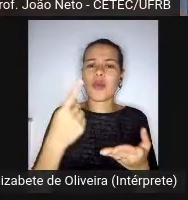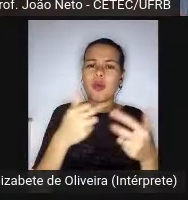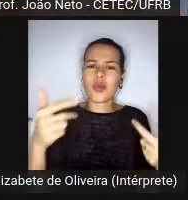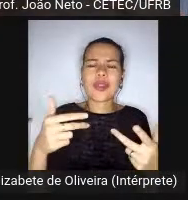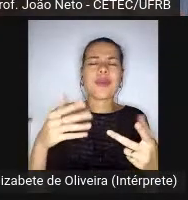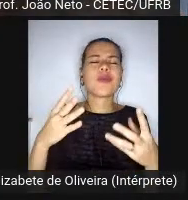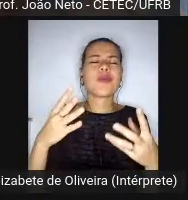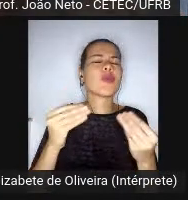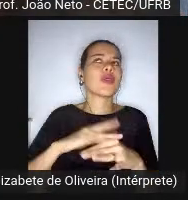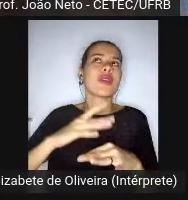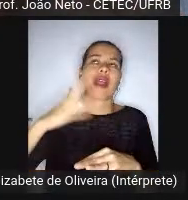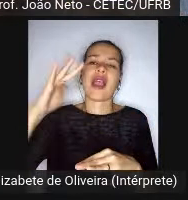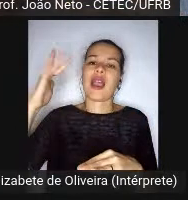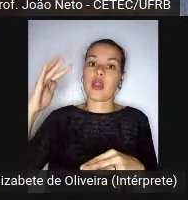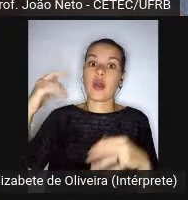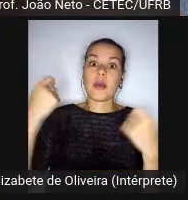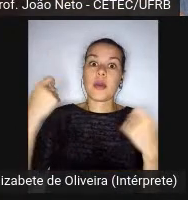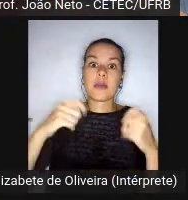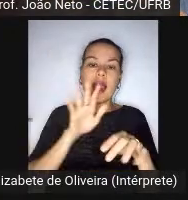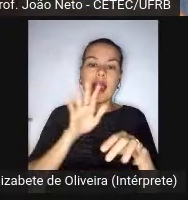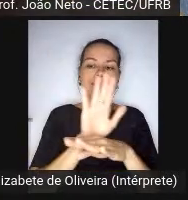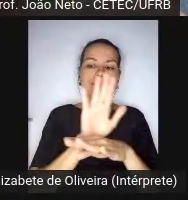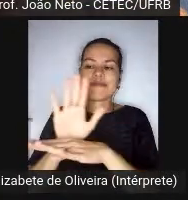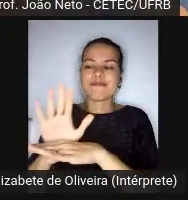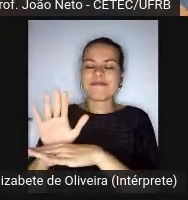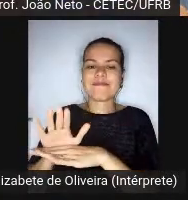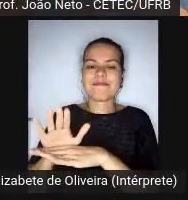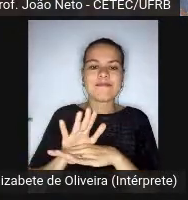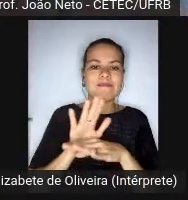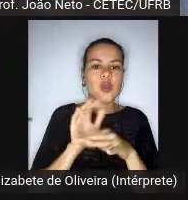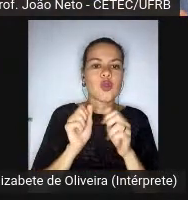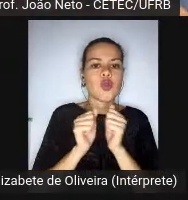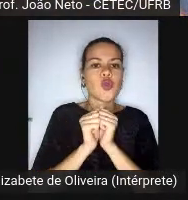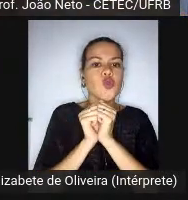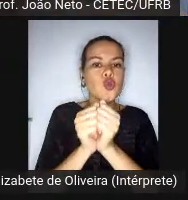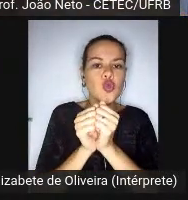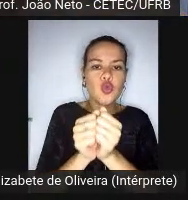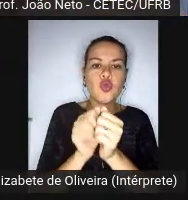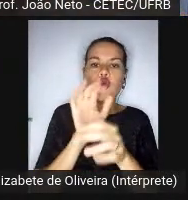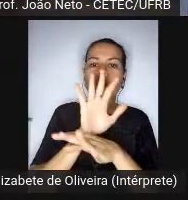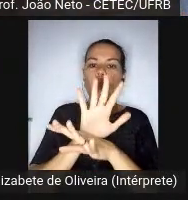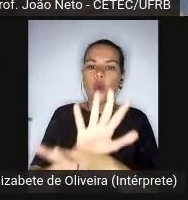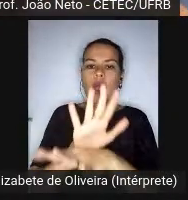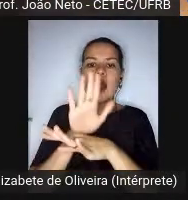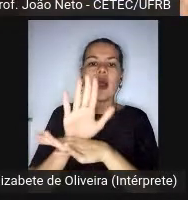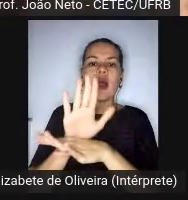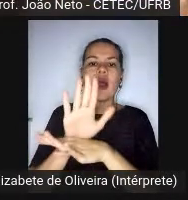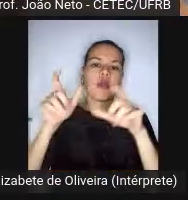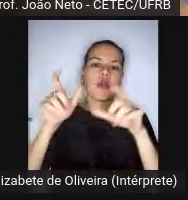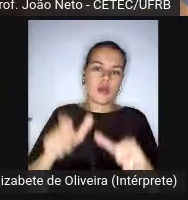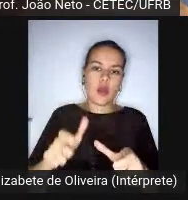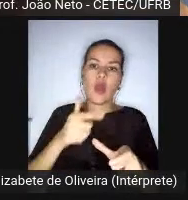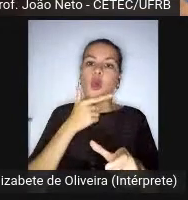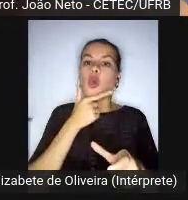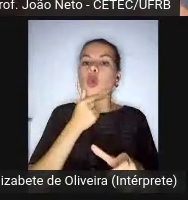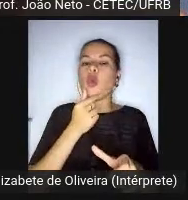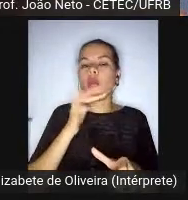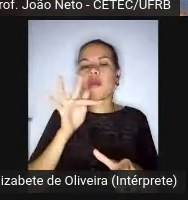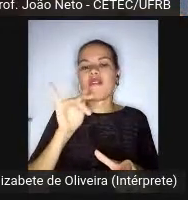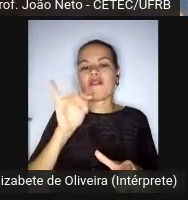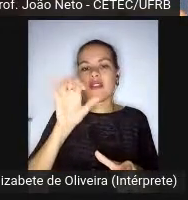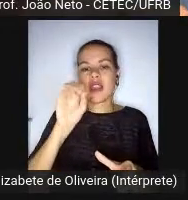e precisa de um acompanhamento a constante e local do fisioterapeuta a nossa ideia